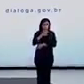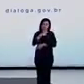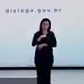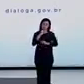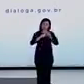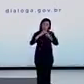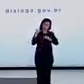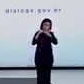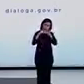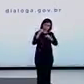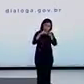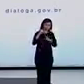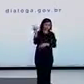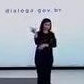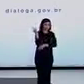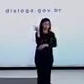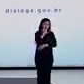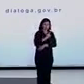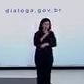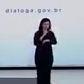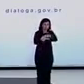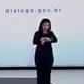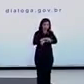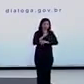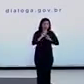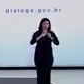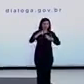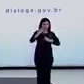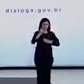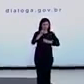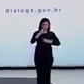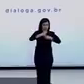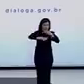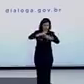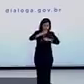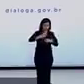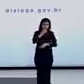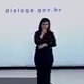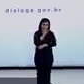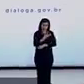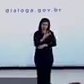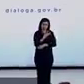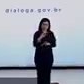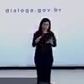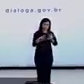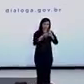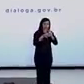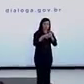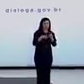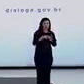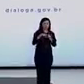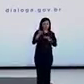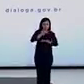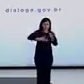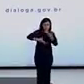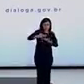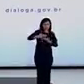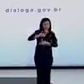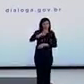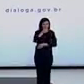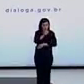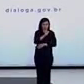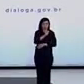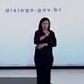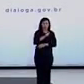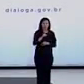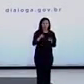emprego e faz a economia se movimentar com a mineração, com o conjunto de outras atividades. E o nosso